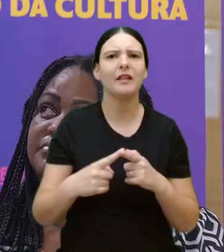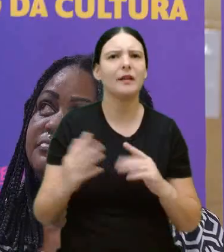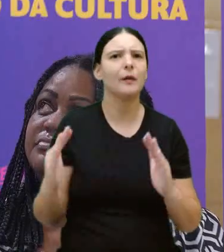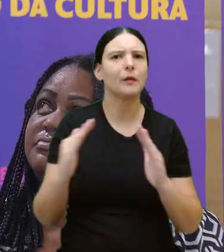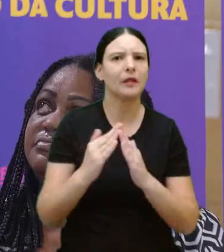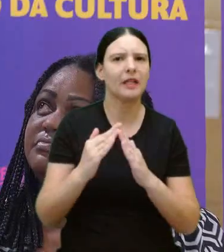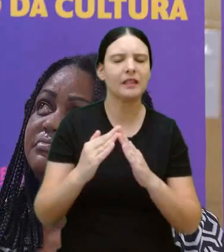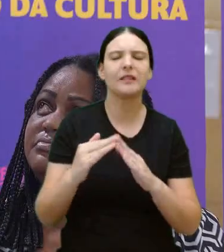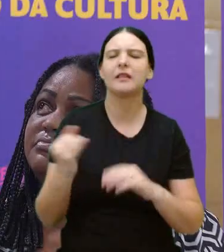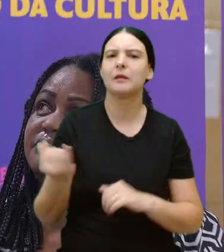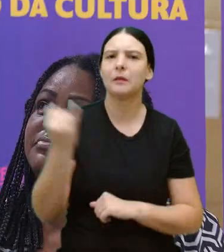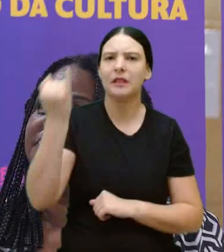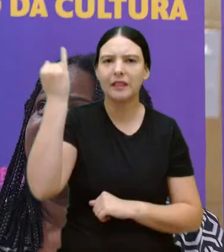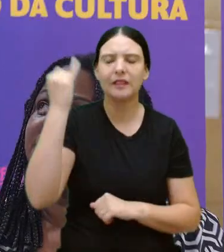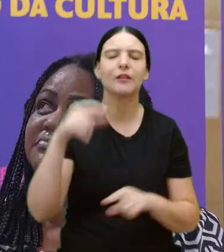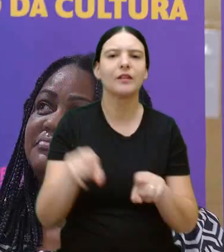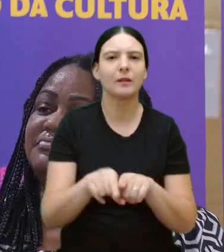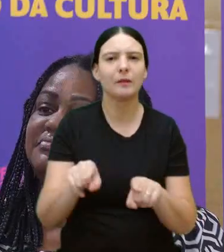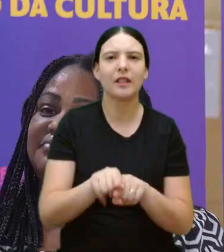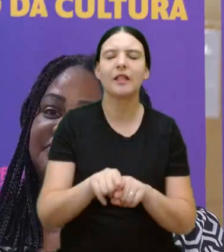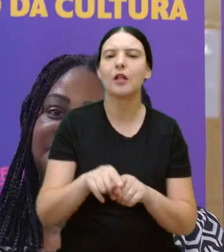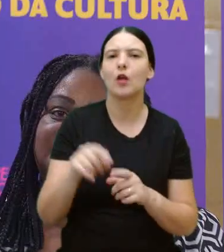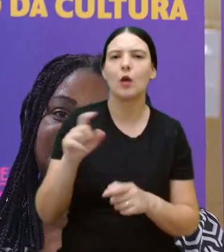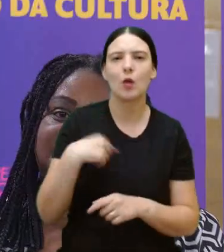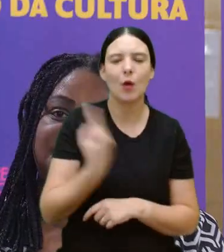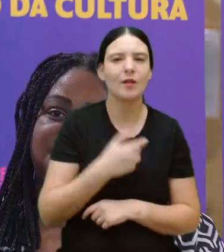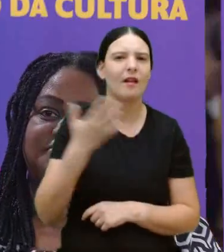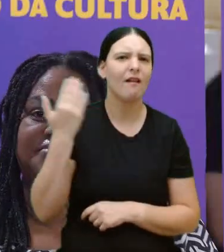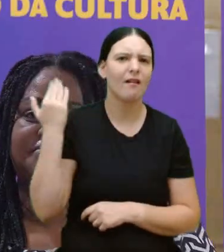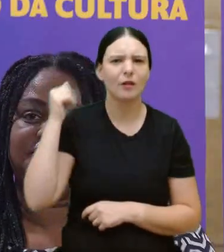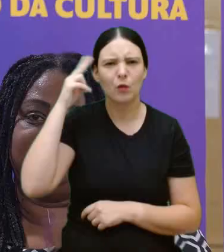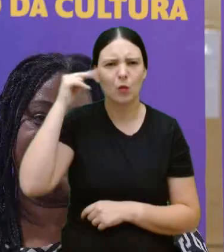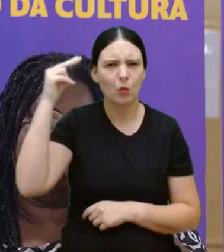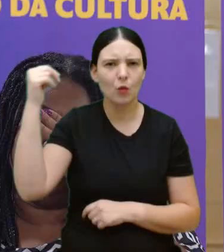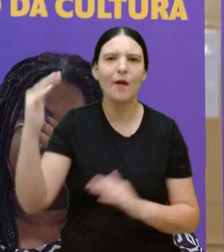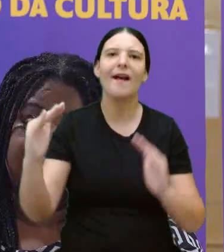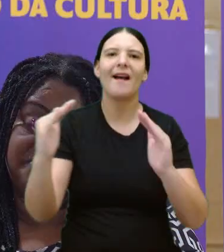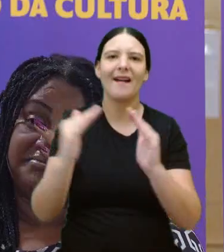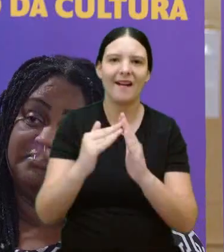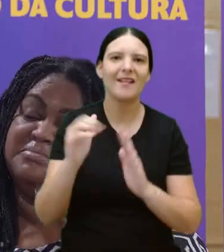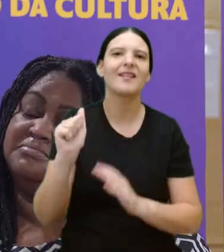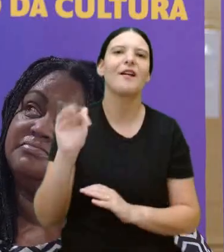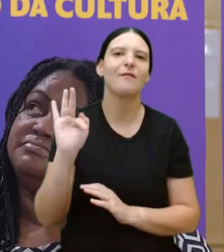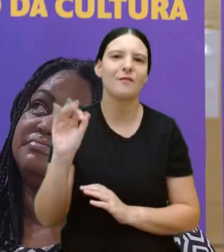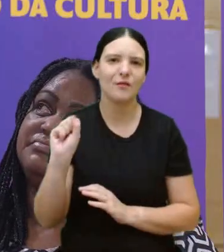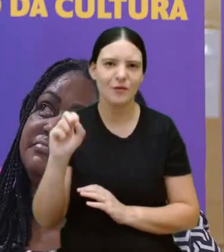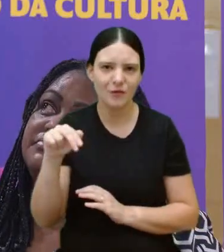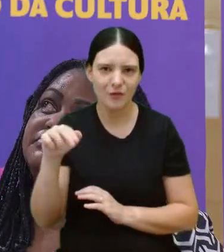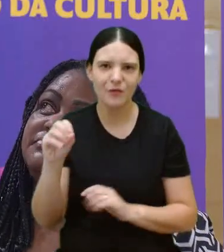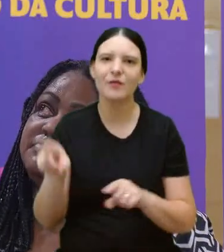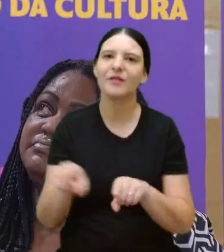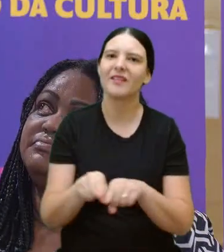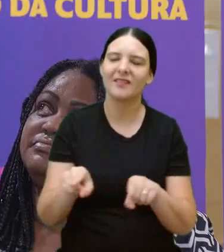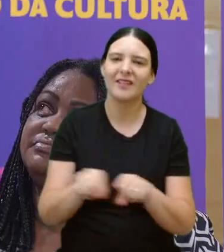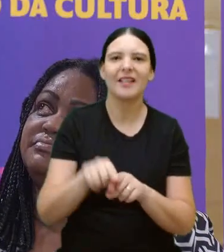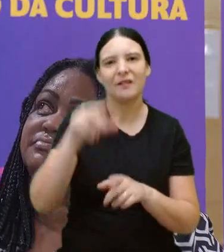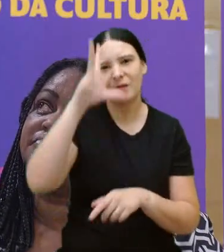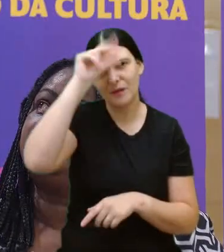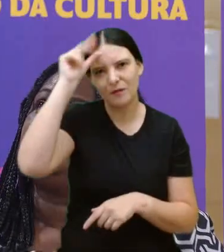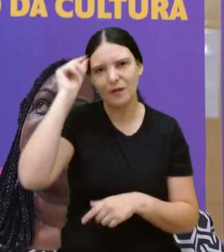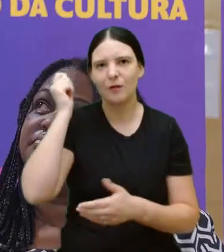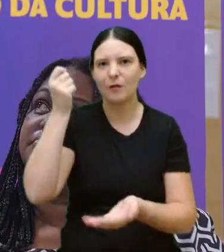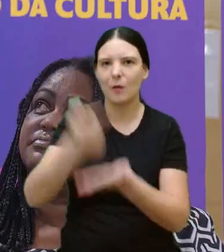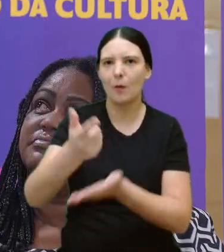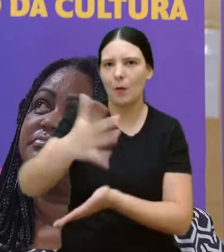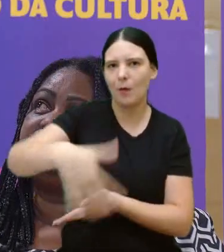Rocha. Nós adquirimos, isso é um sonho do Afonso muito antigo, a casa do Afonso Arinos, então a prefeitura vai passar a ser dona daquele espaço para que a gente tenha um projeto